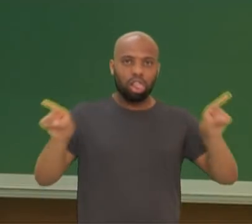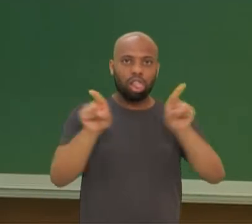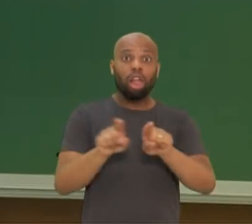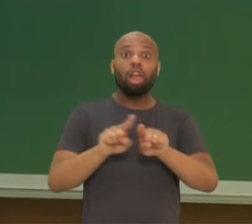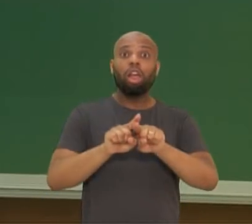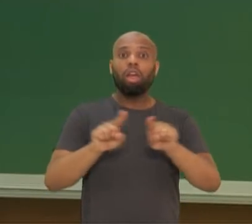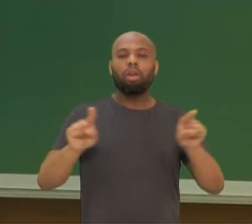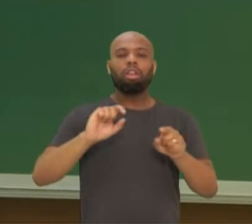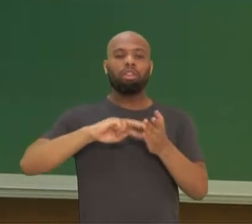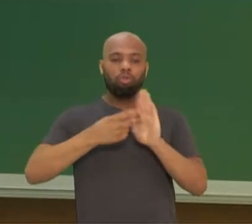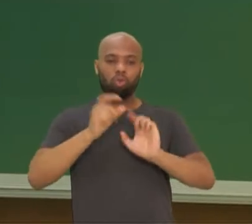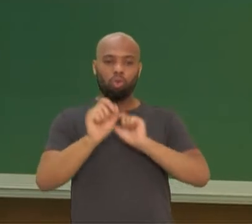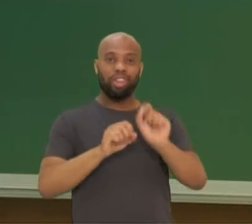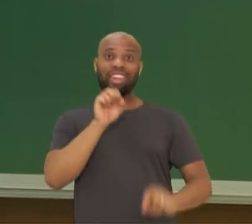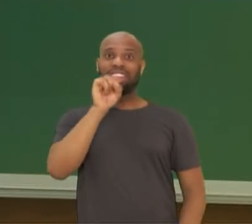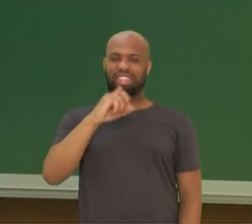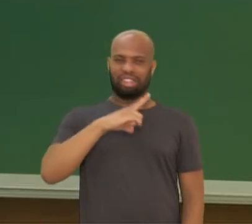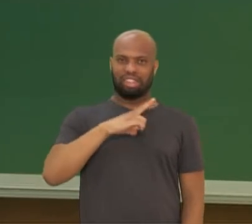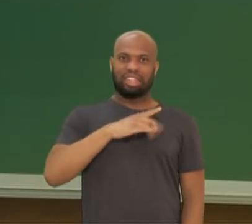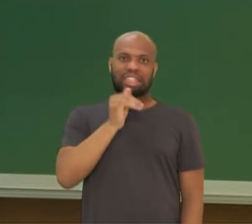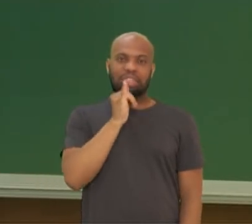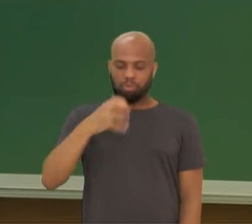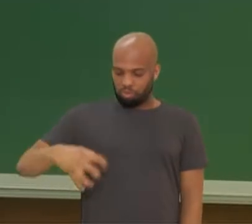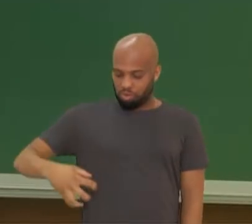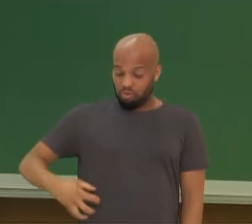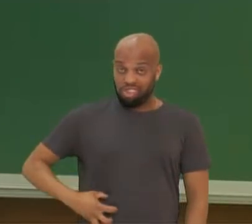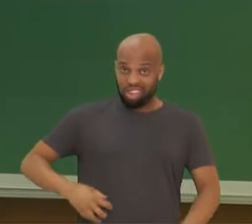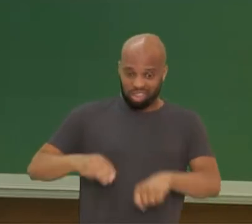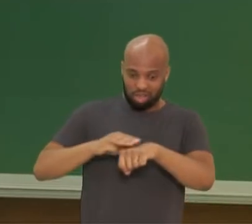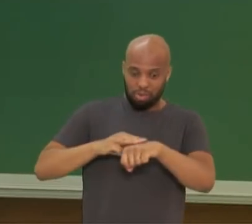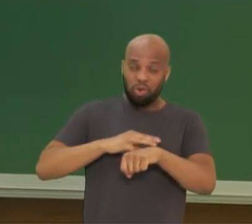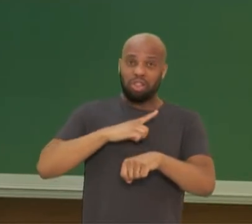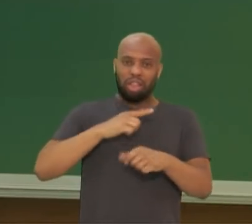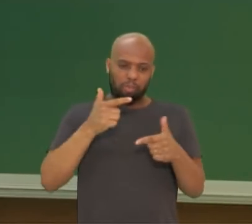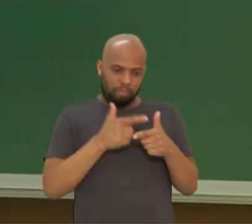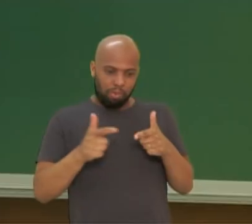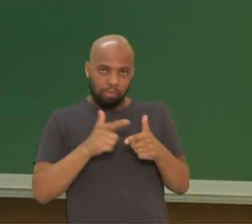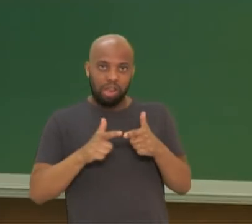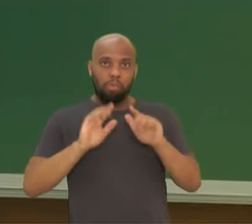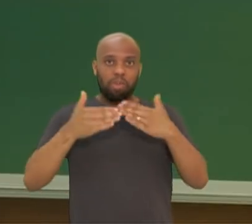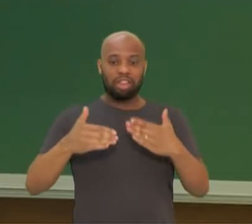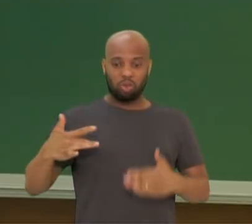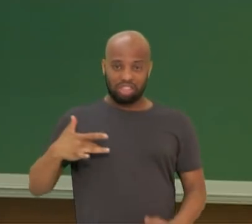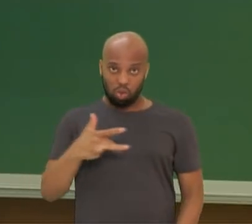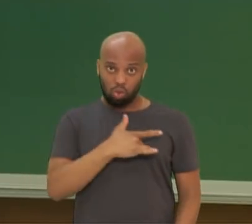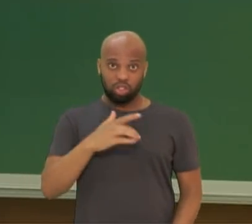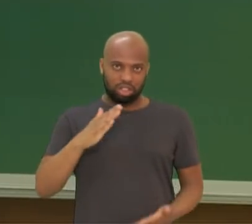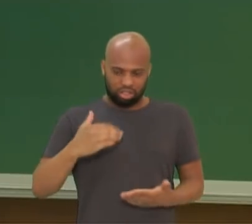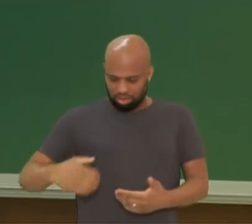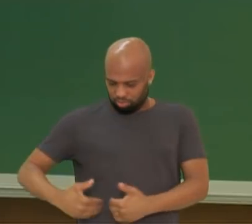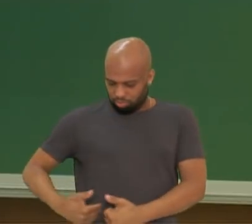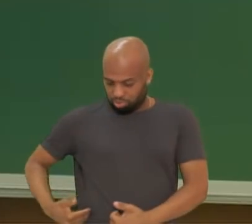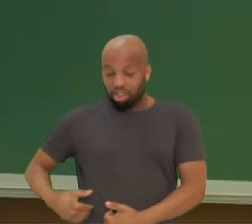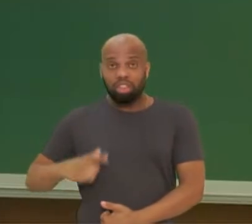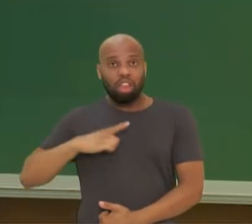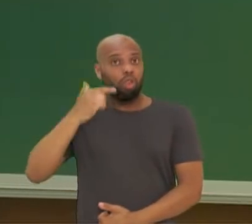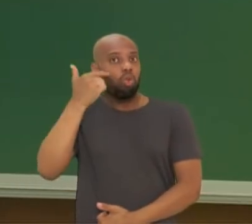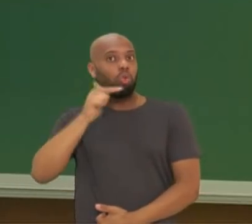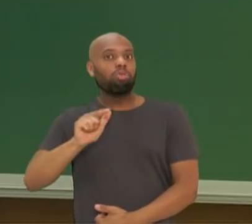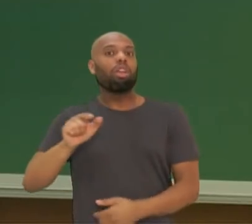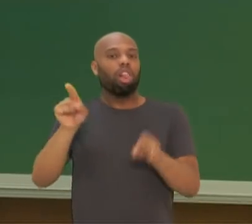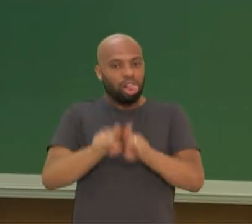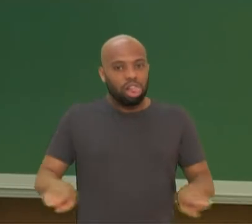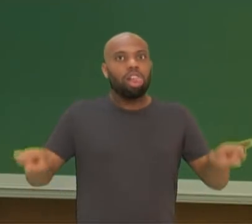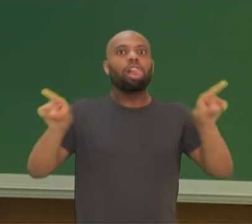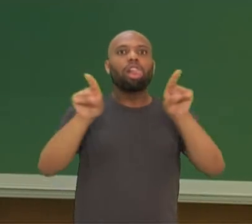que isso quer dizer que se uma parte do fígado está comprometida, a parte saudável, ela é capaz de se regenerar,